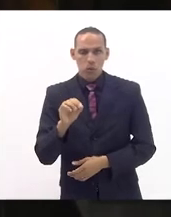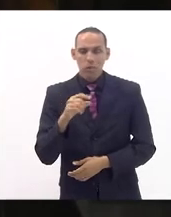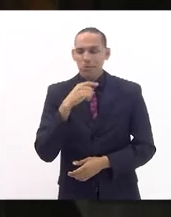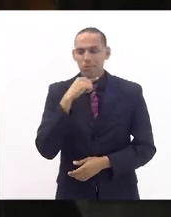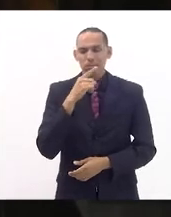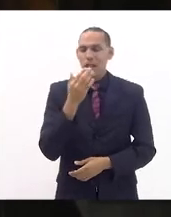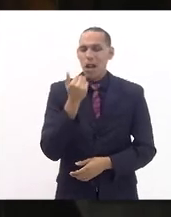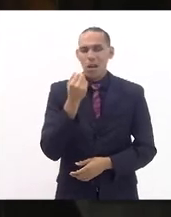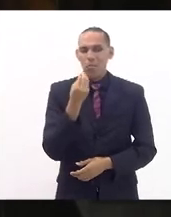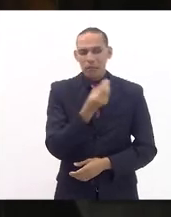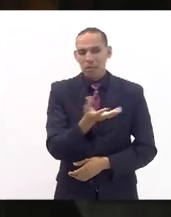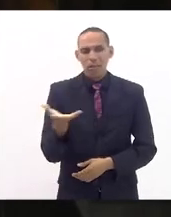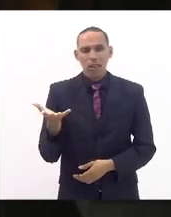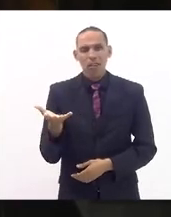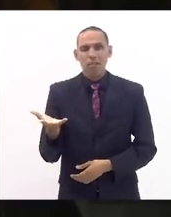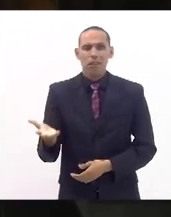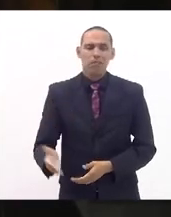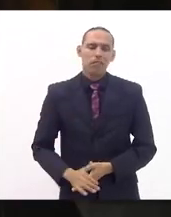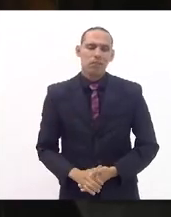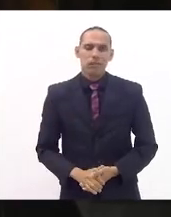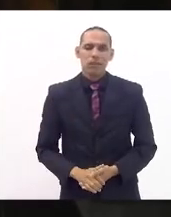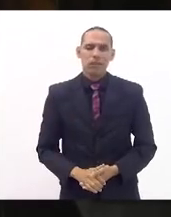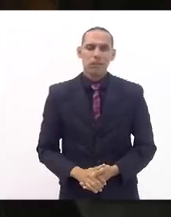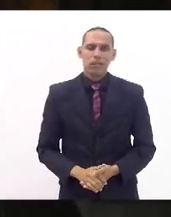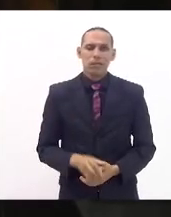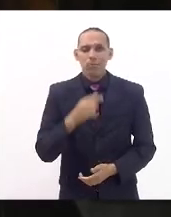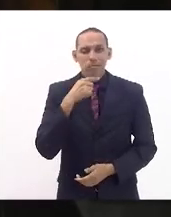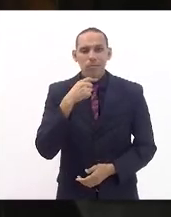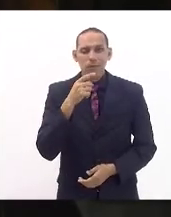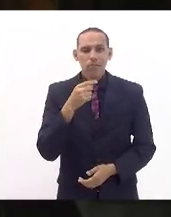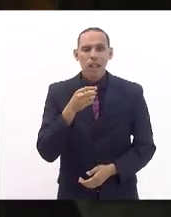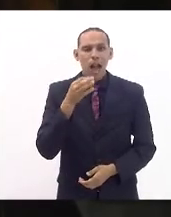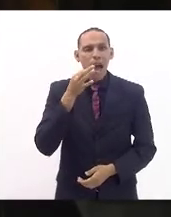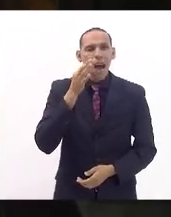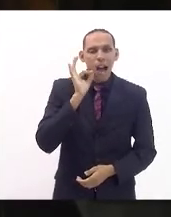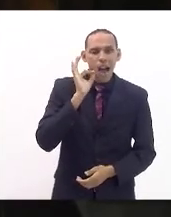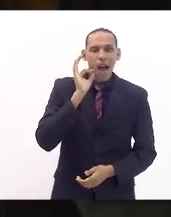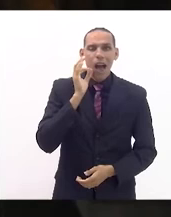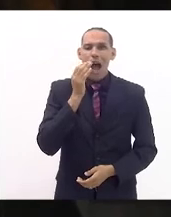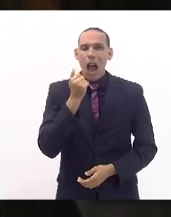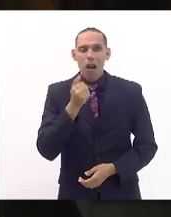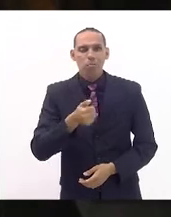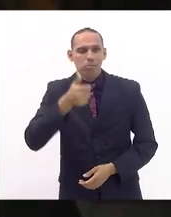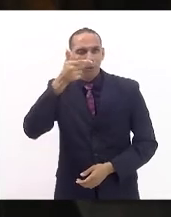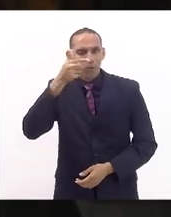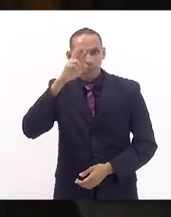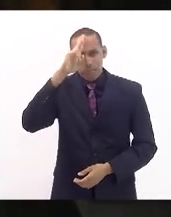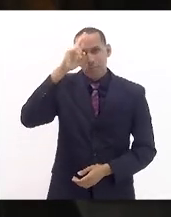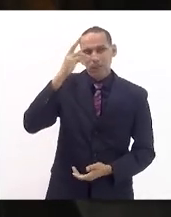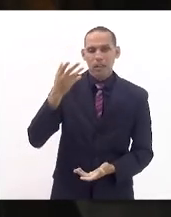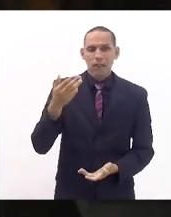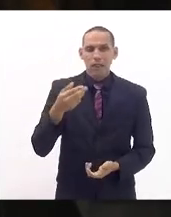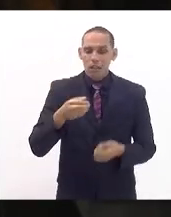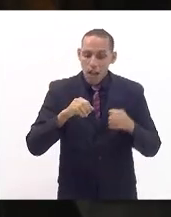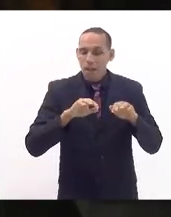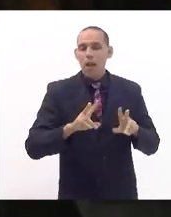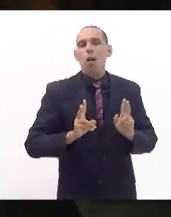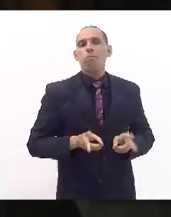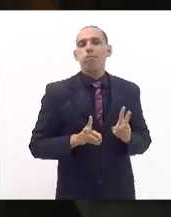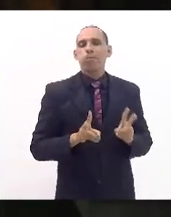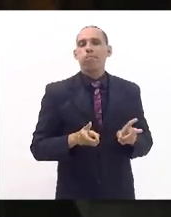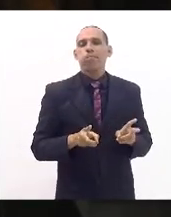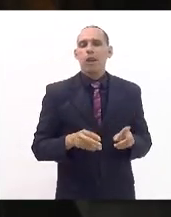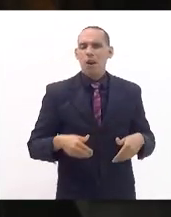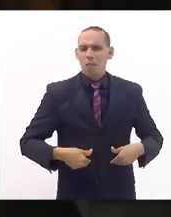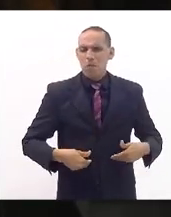garantir alimentação para os estudantes, garantir café da manhã e almoço, garantir que o aluno vai ficar na escola sem